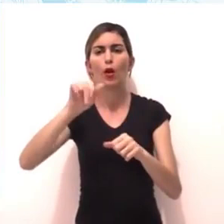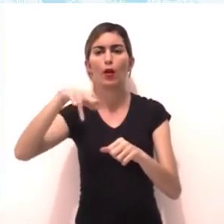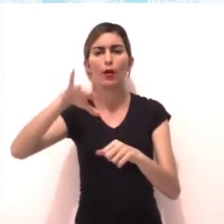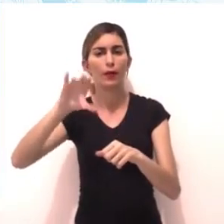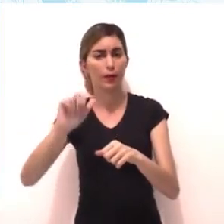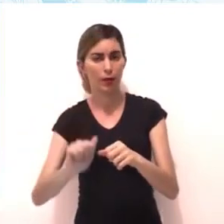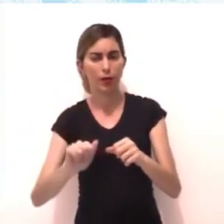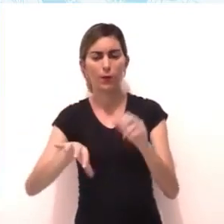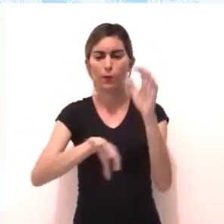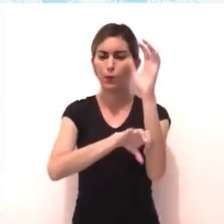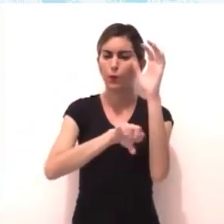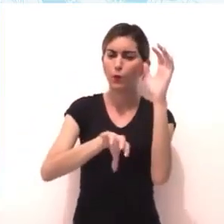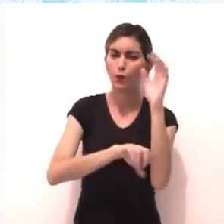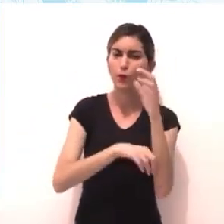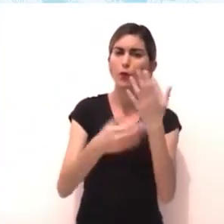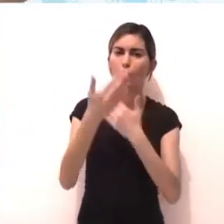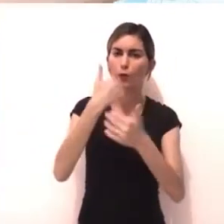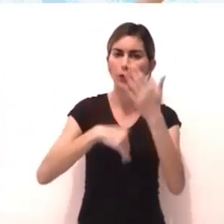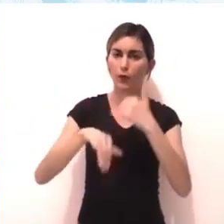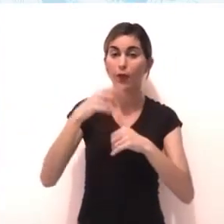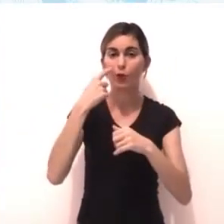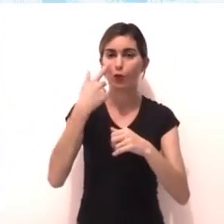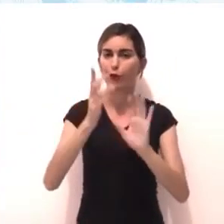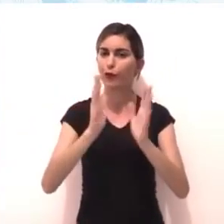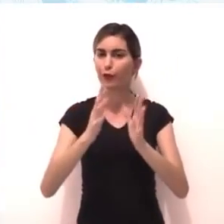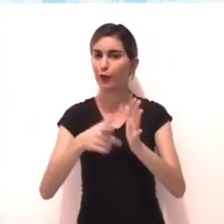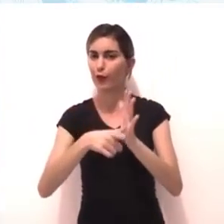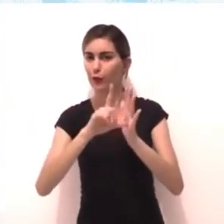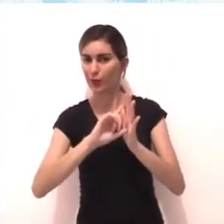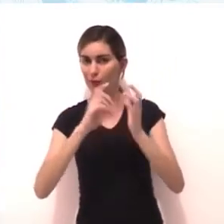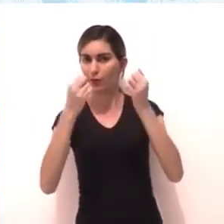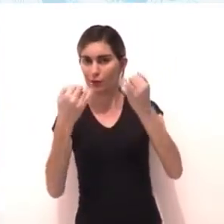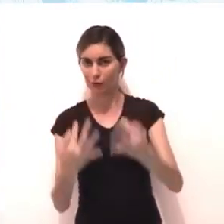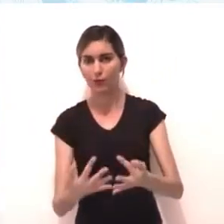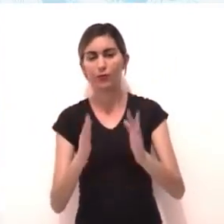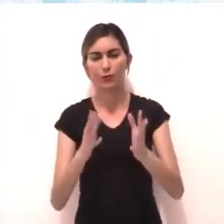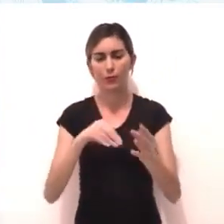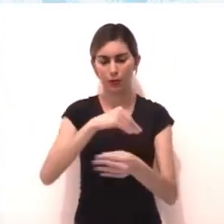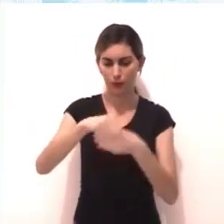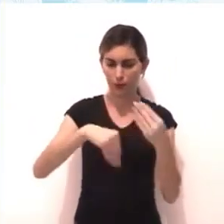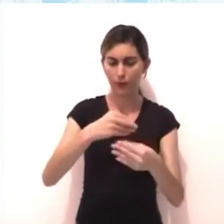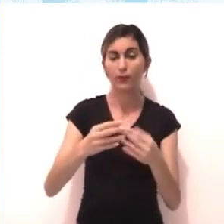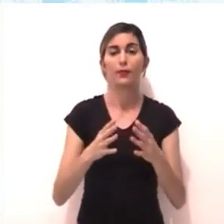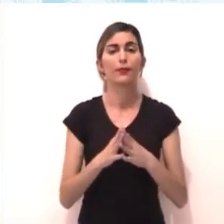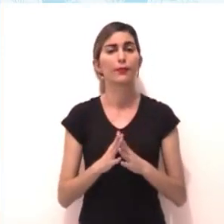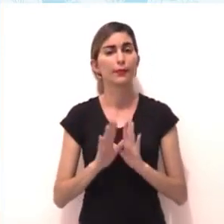são os nutrientes, como nós vimos anteriormente já no processo de fotossíntese, não é isso?